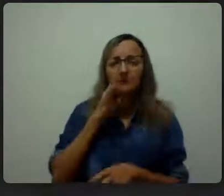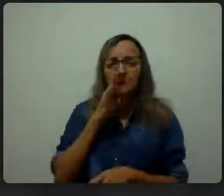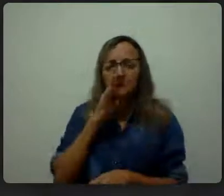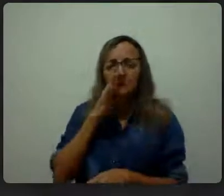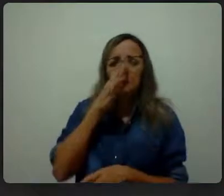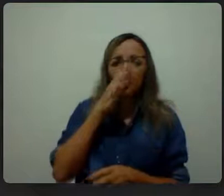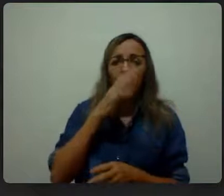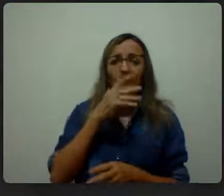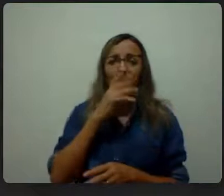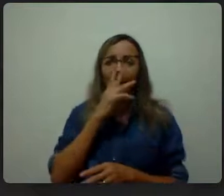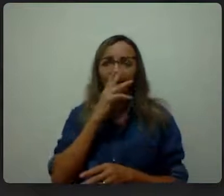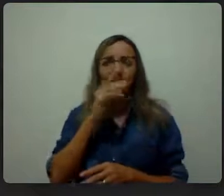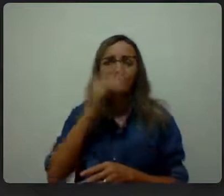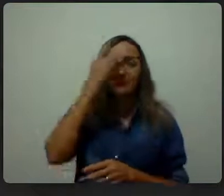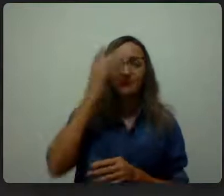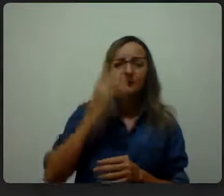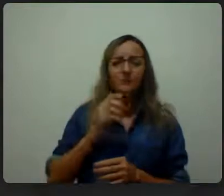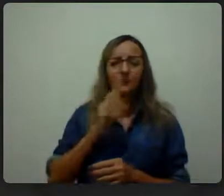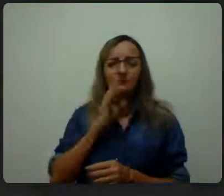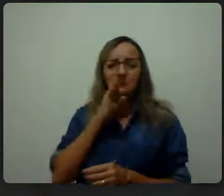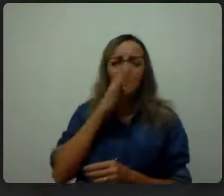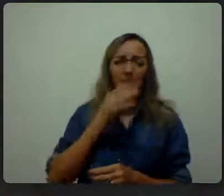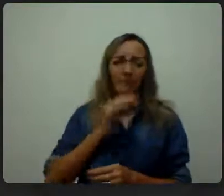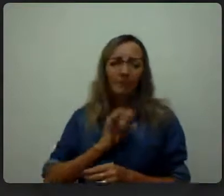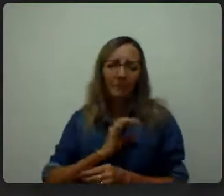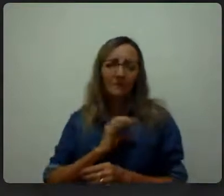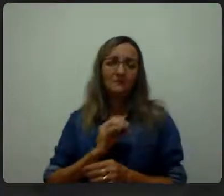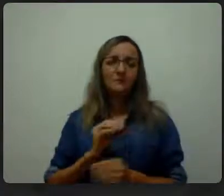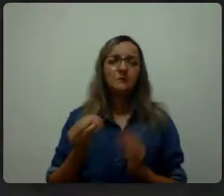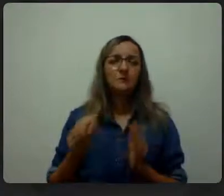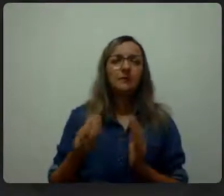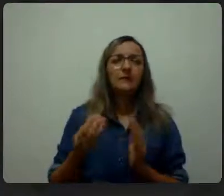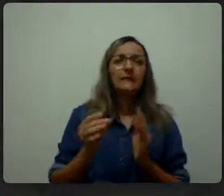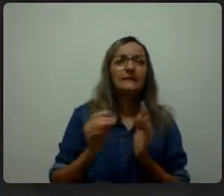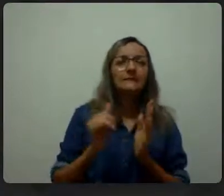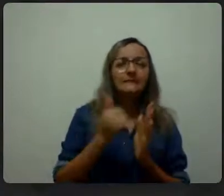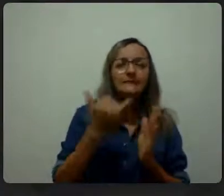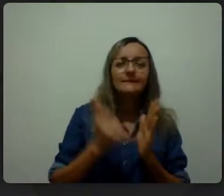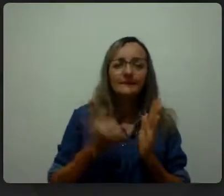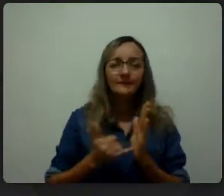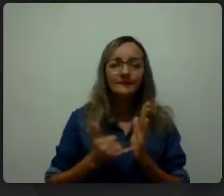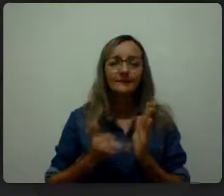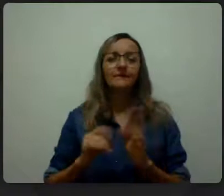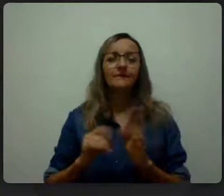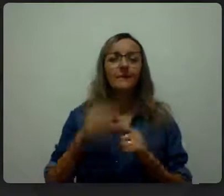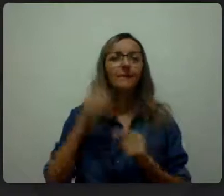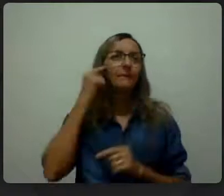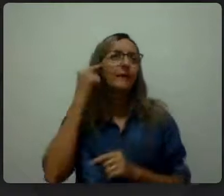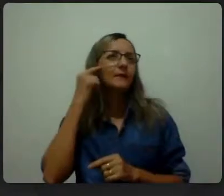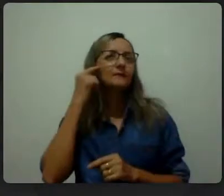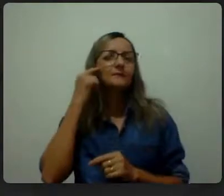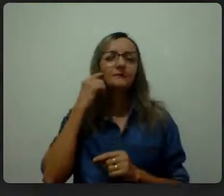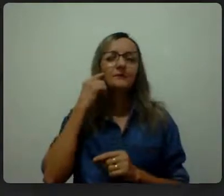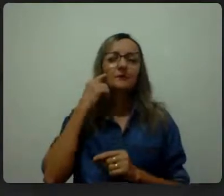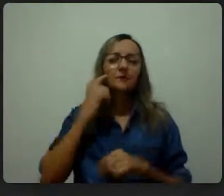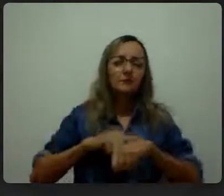eles, vamos dizer assim, desmistificarem essa ideia de ideação, né, de concepção da